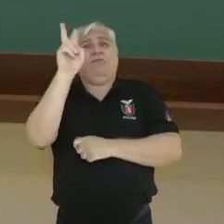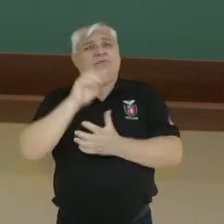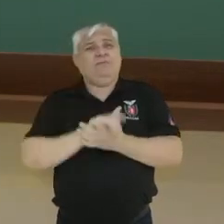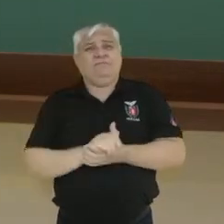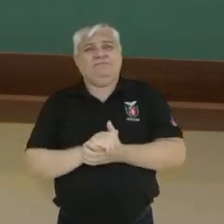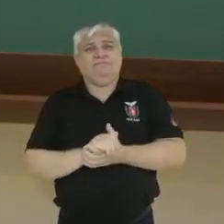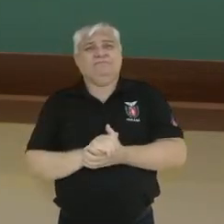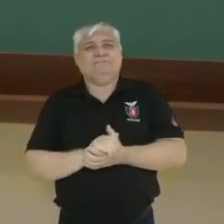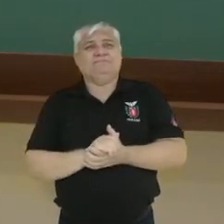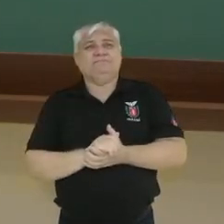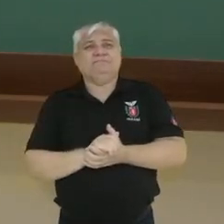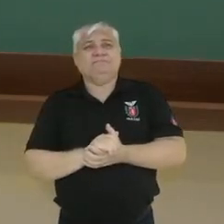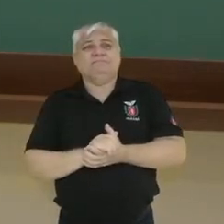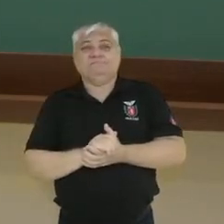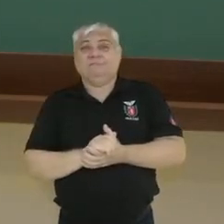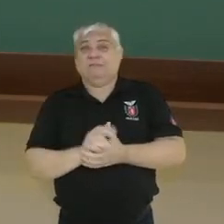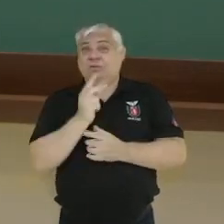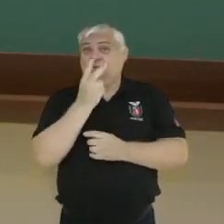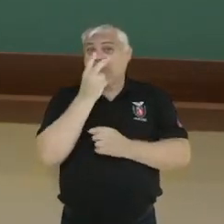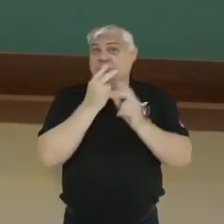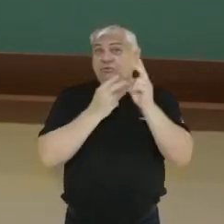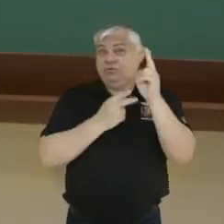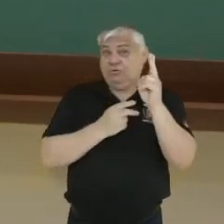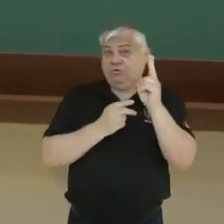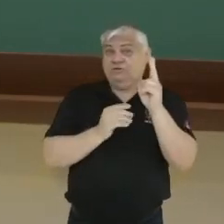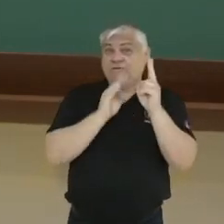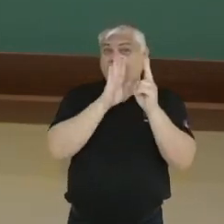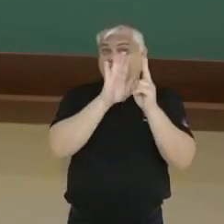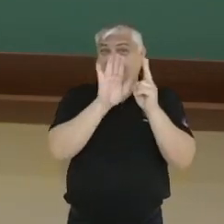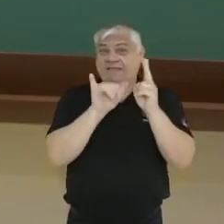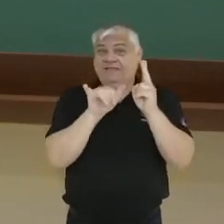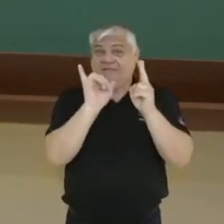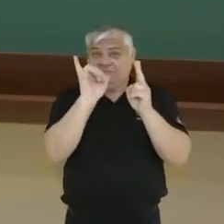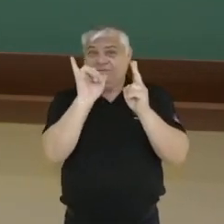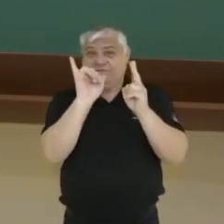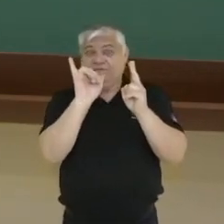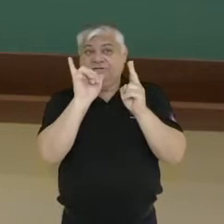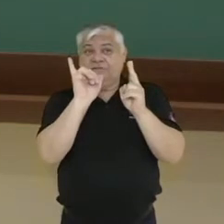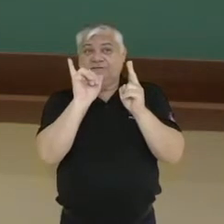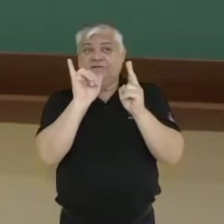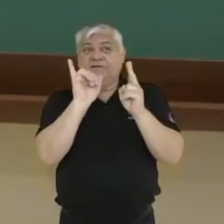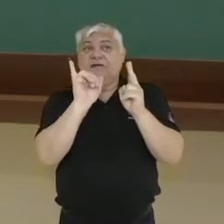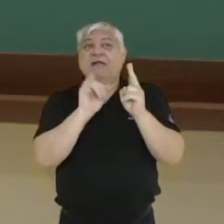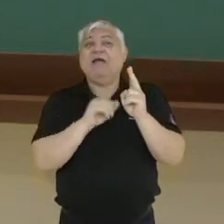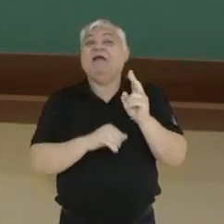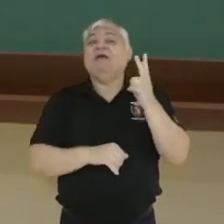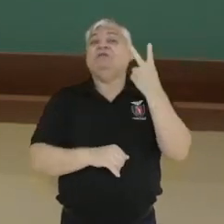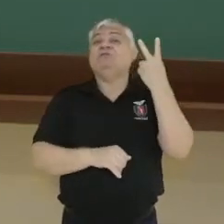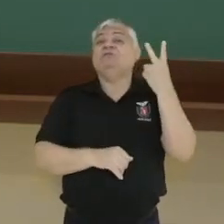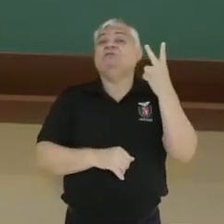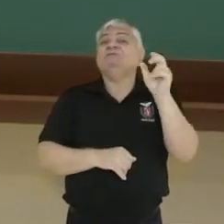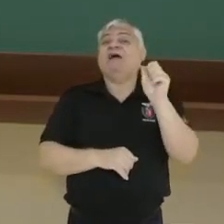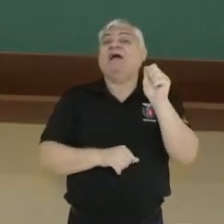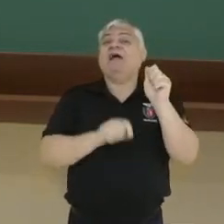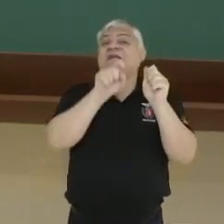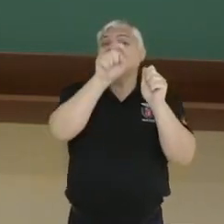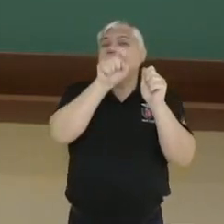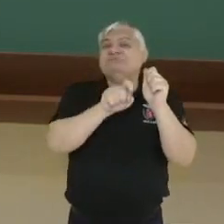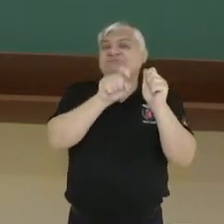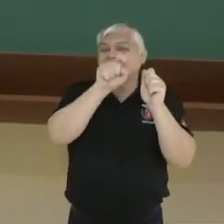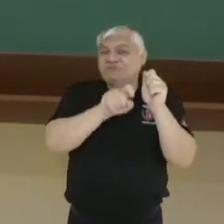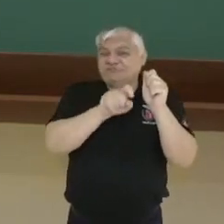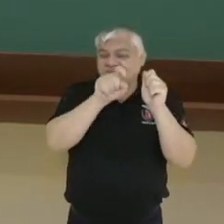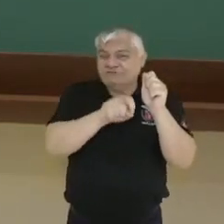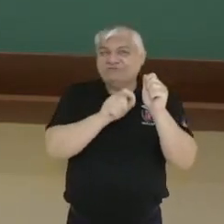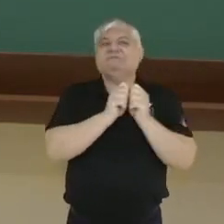né? Este valor que está multiplicando aqui, y, vai ser um valor numérico. Este menos 2a vai